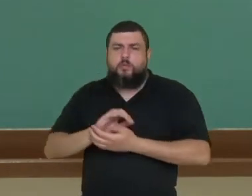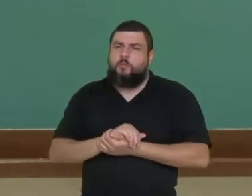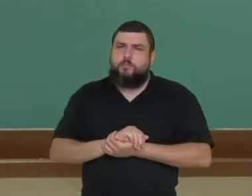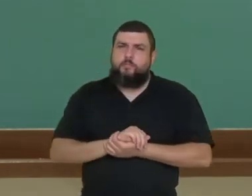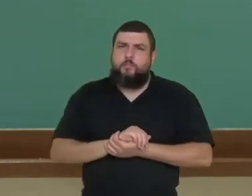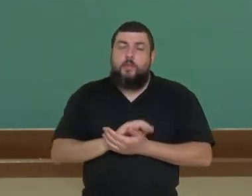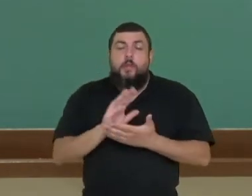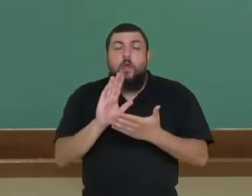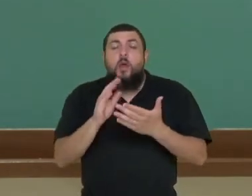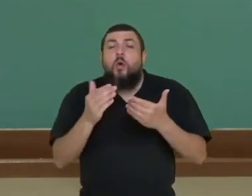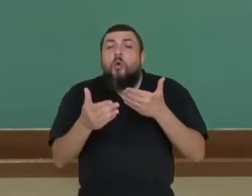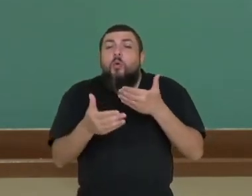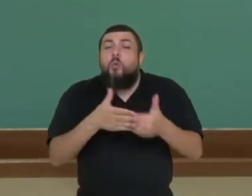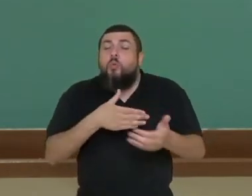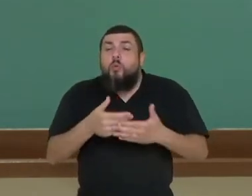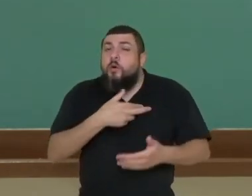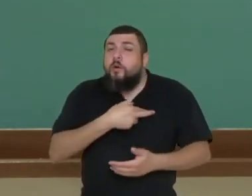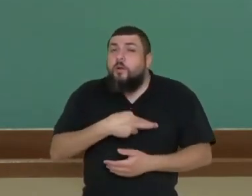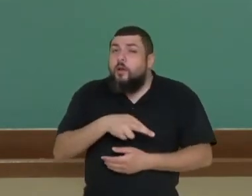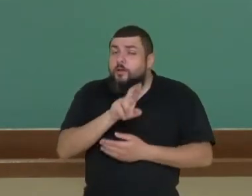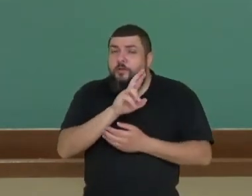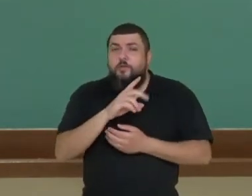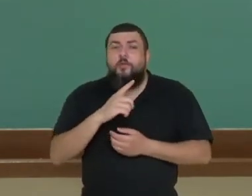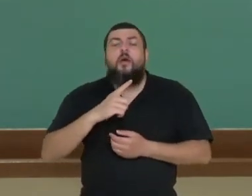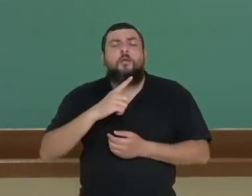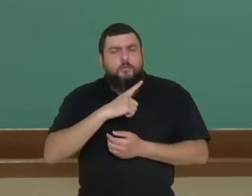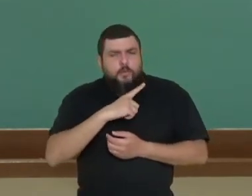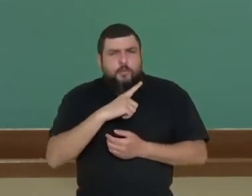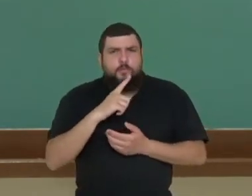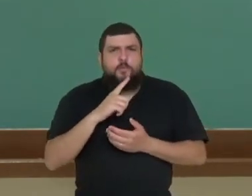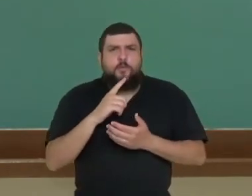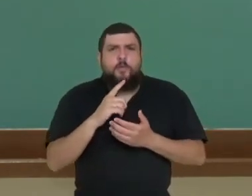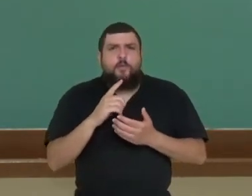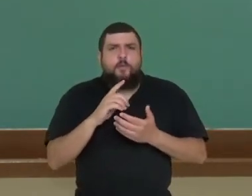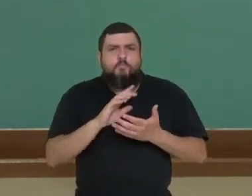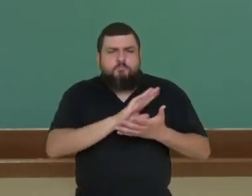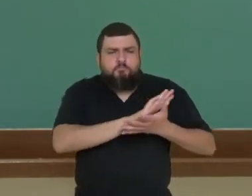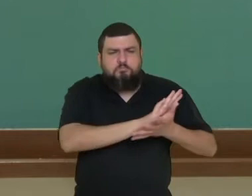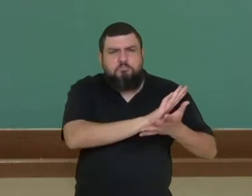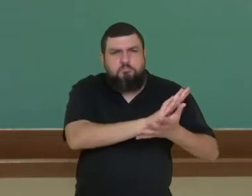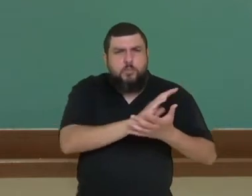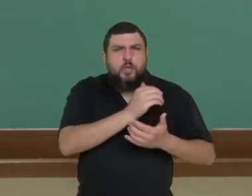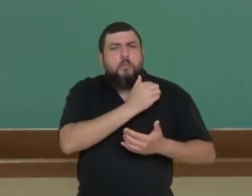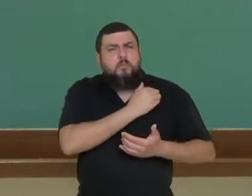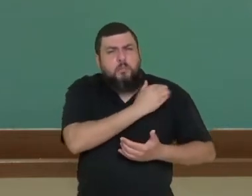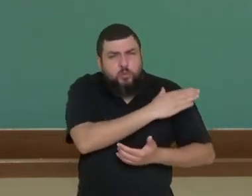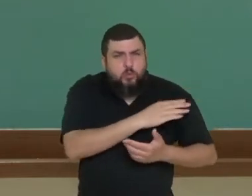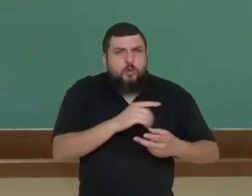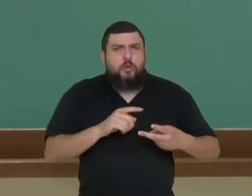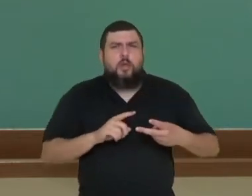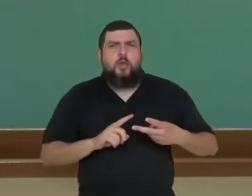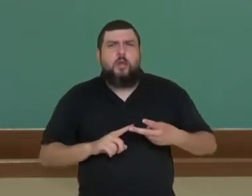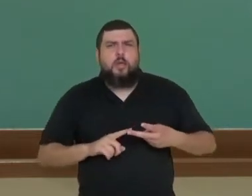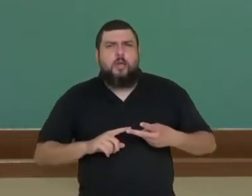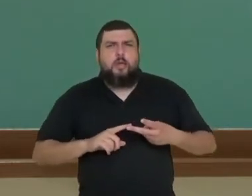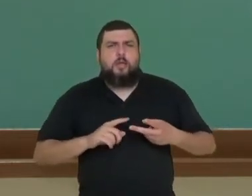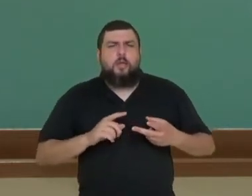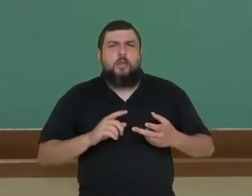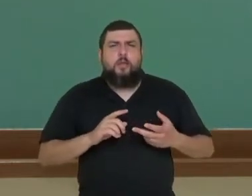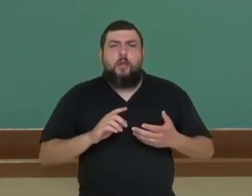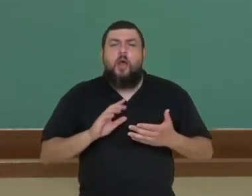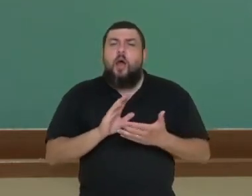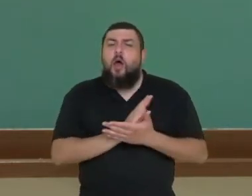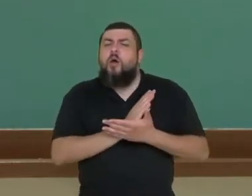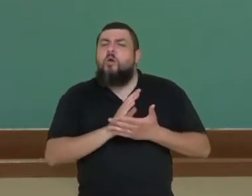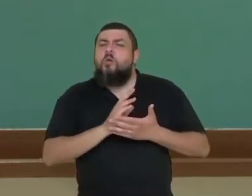religiões. Nos discursos, nas práticas, né? No preconceito de alguns, inclusive,